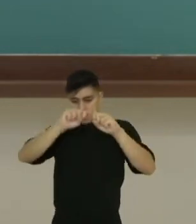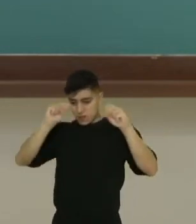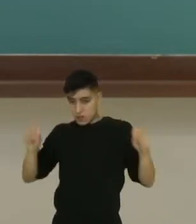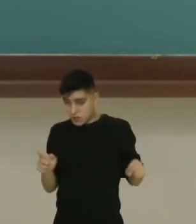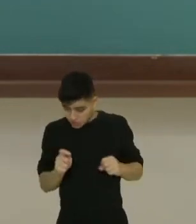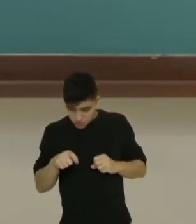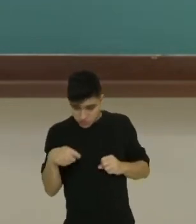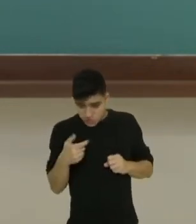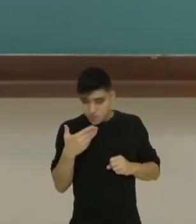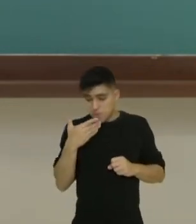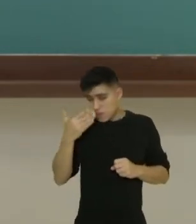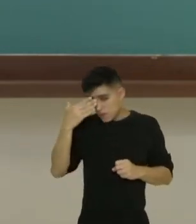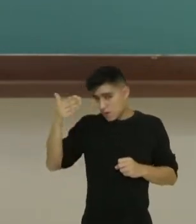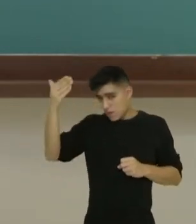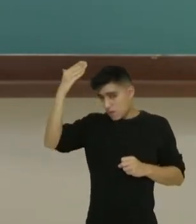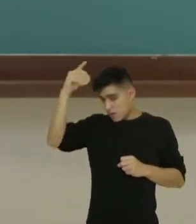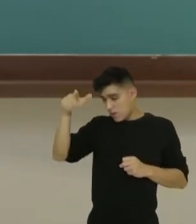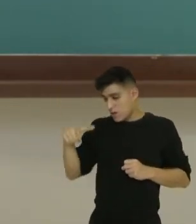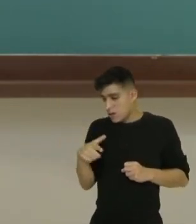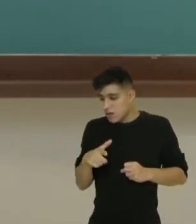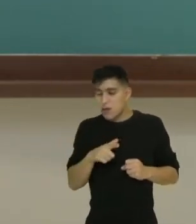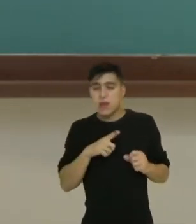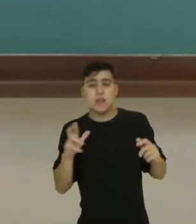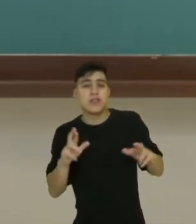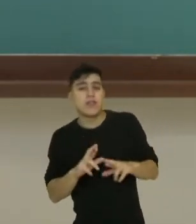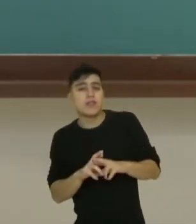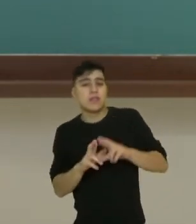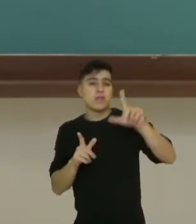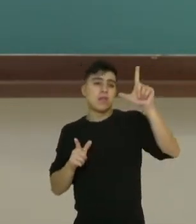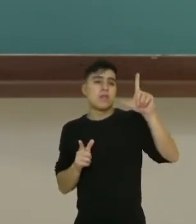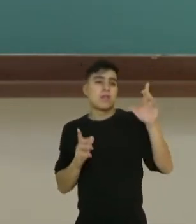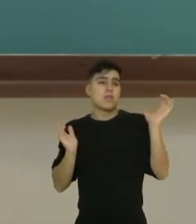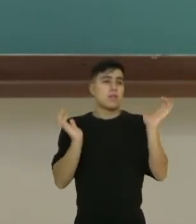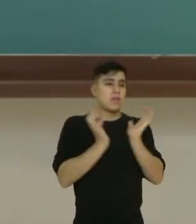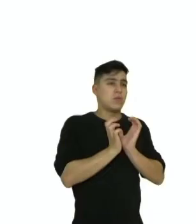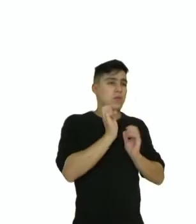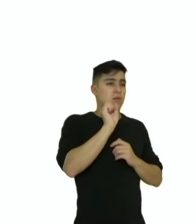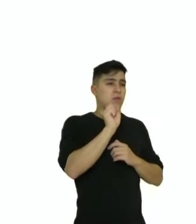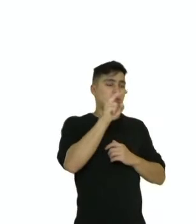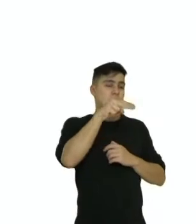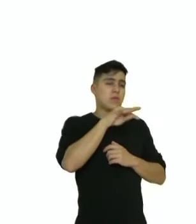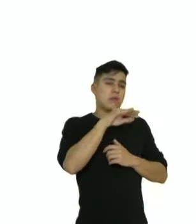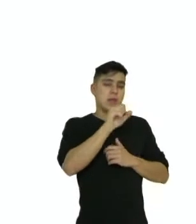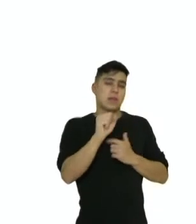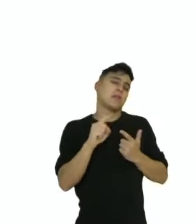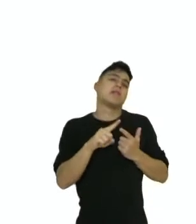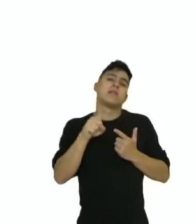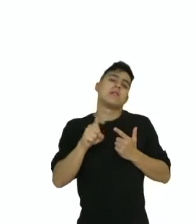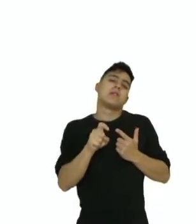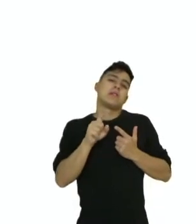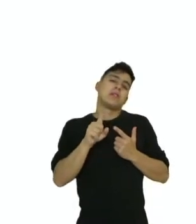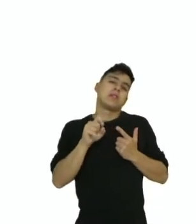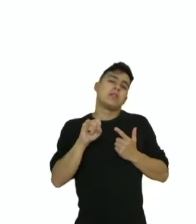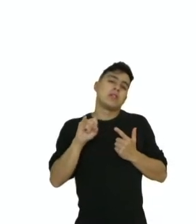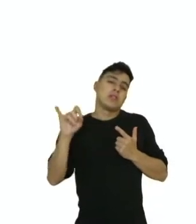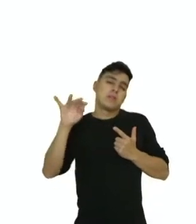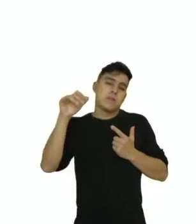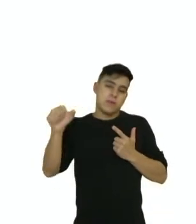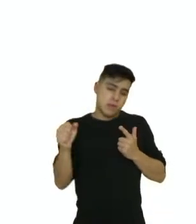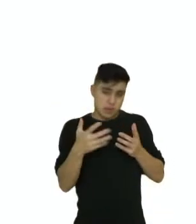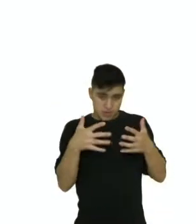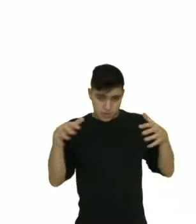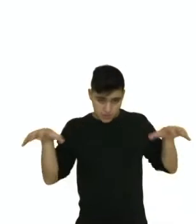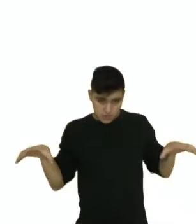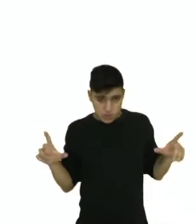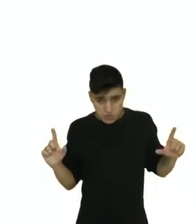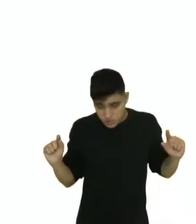ao islamismo, nós também temos uma distinção entre sunitas e xiitas. Então, dentro dessa distinção, a gente percebe que o